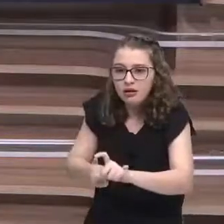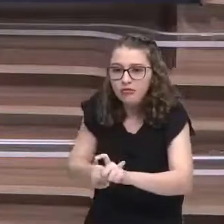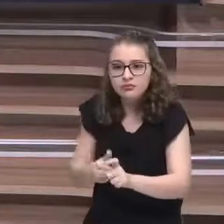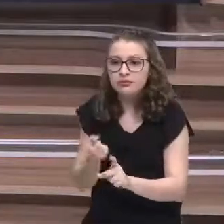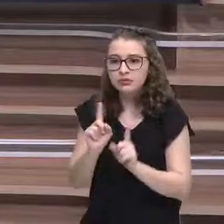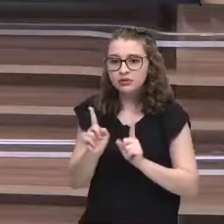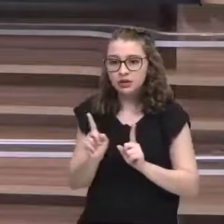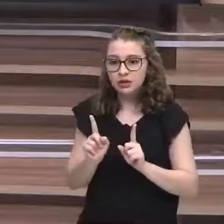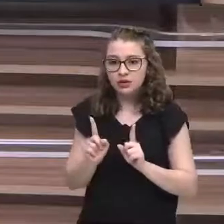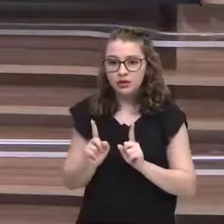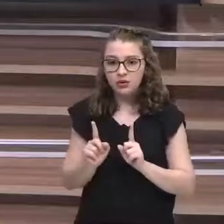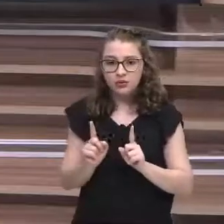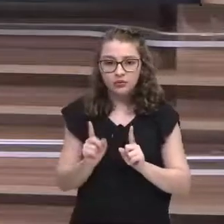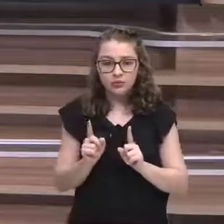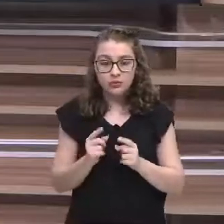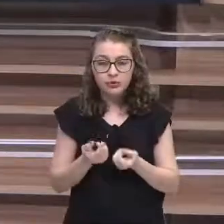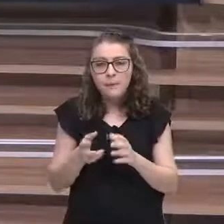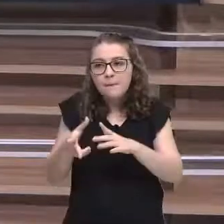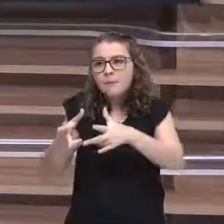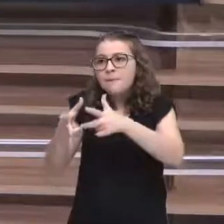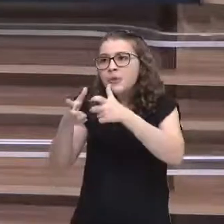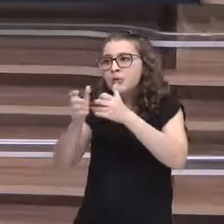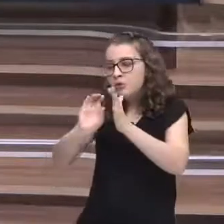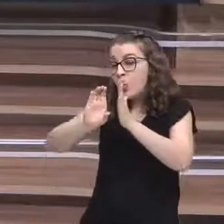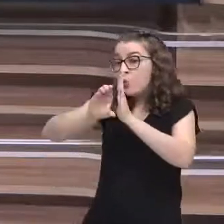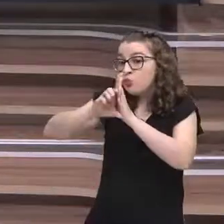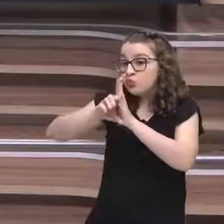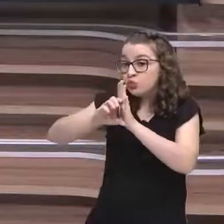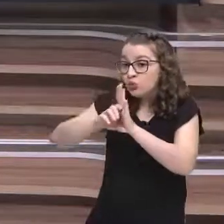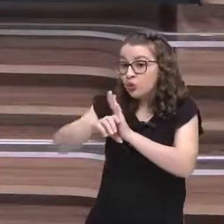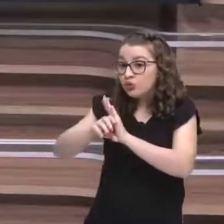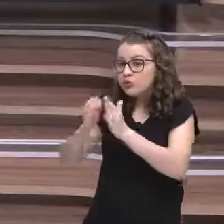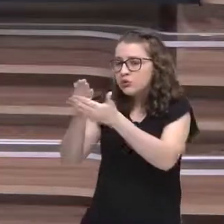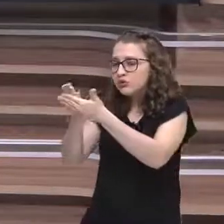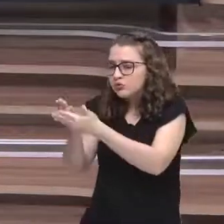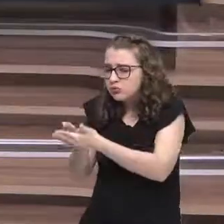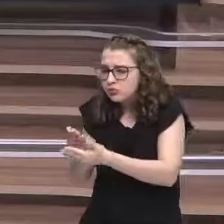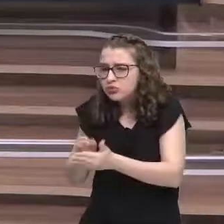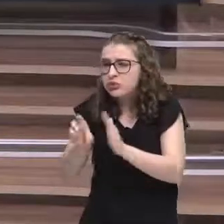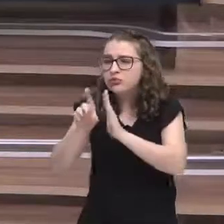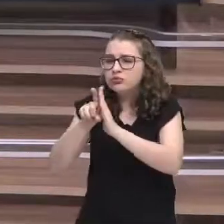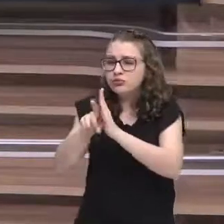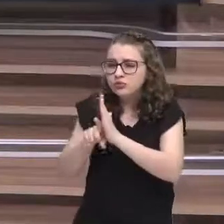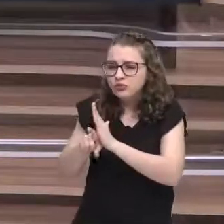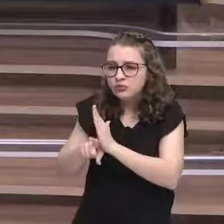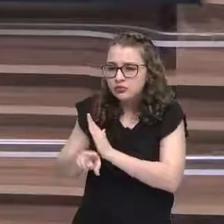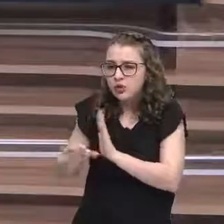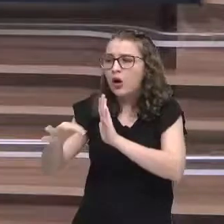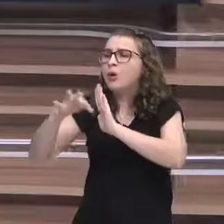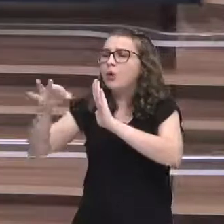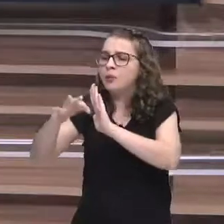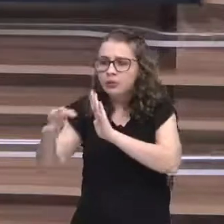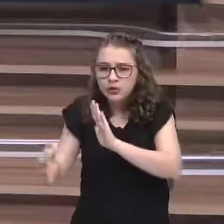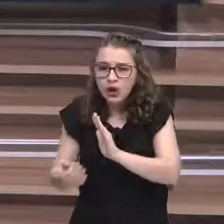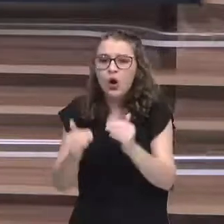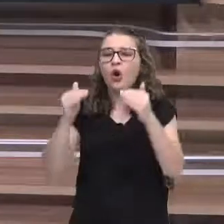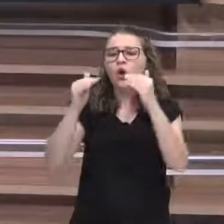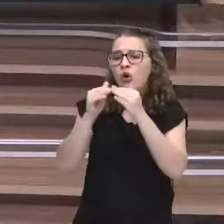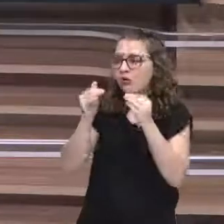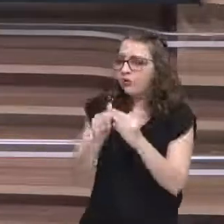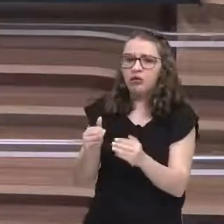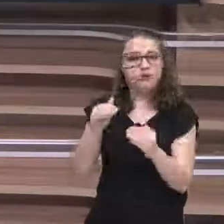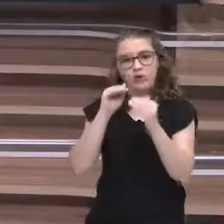temos que ver os conceitos que ele trabalhou, o que ele disse, eu concordo, eu discordo do que ele